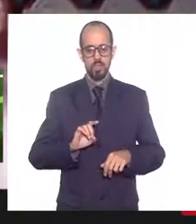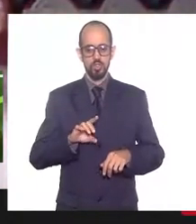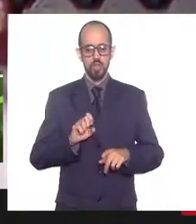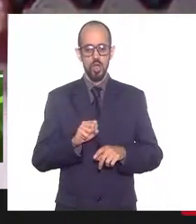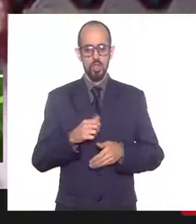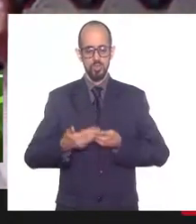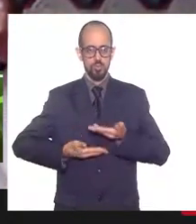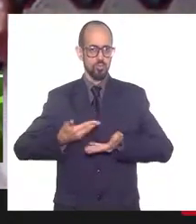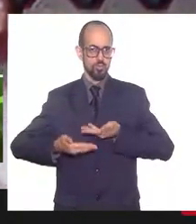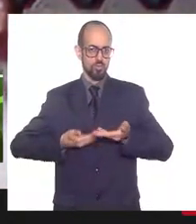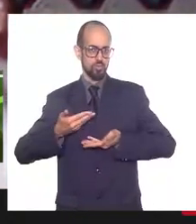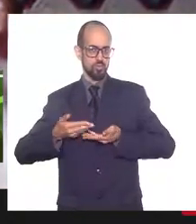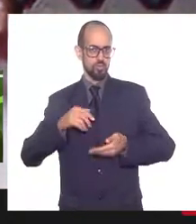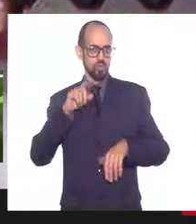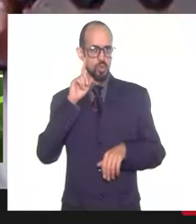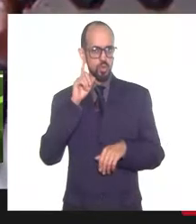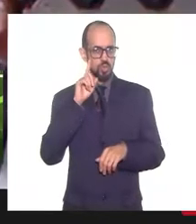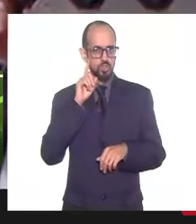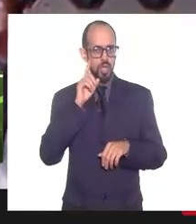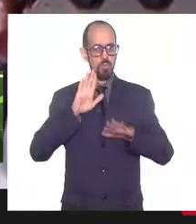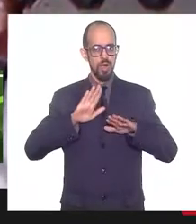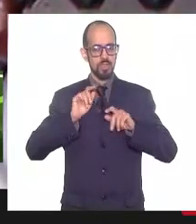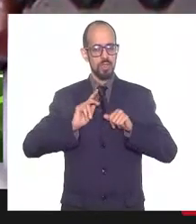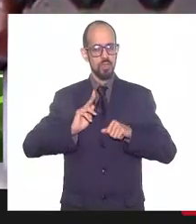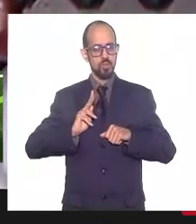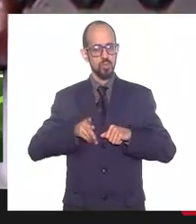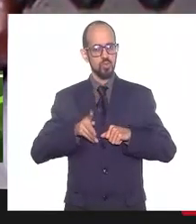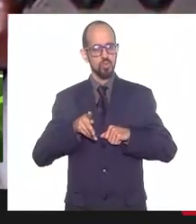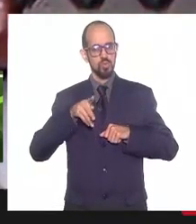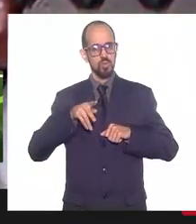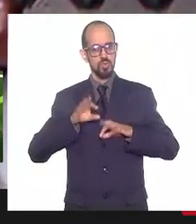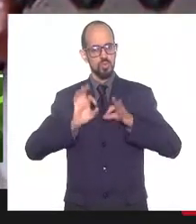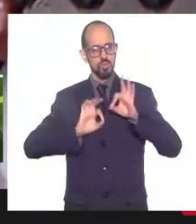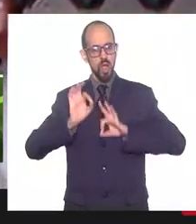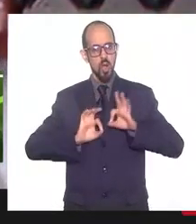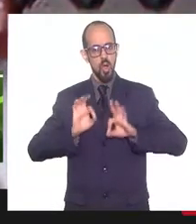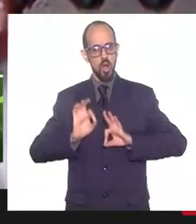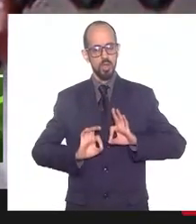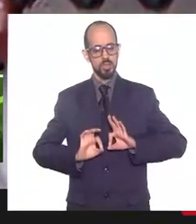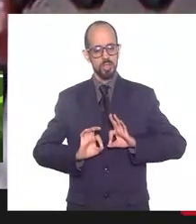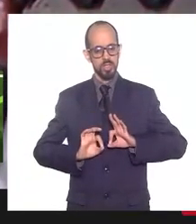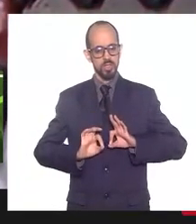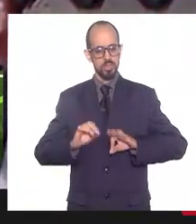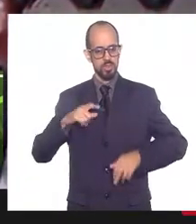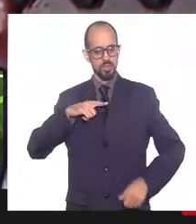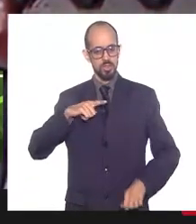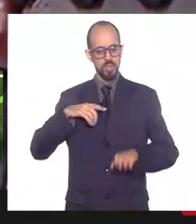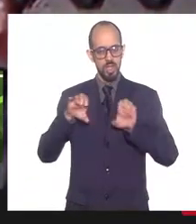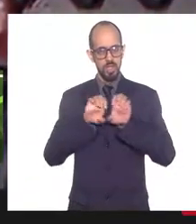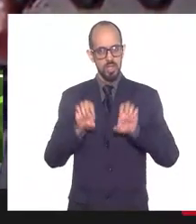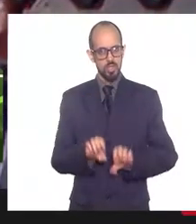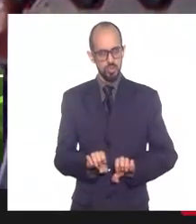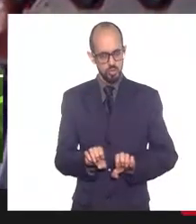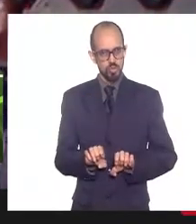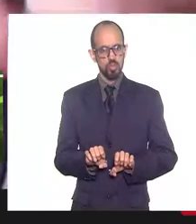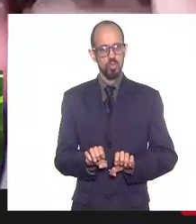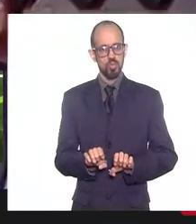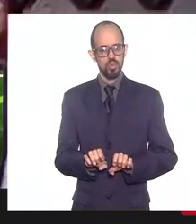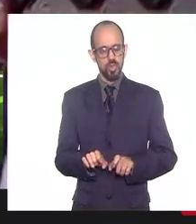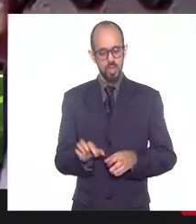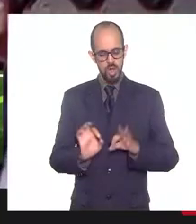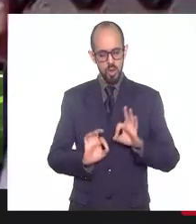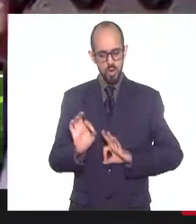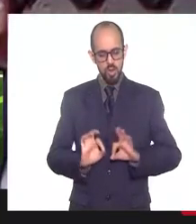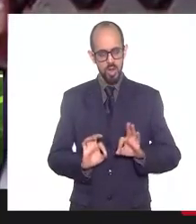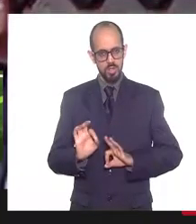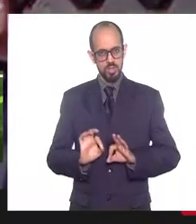mas da manutenção de uma ordem vigente na estrutura da